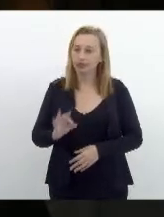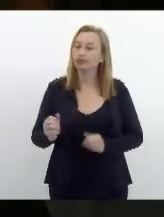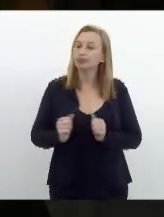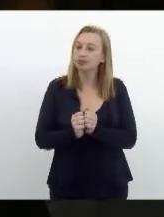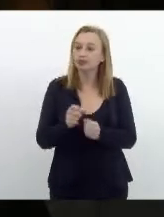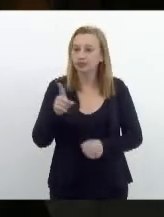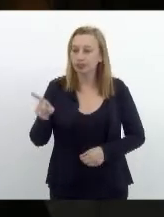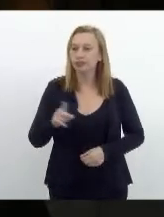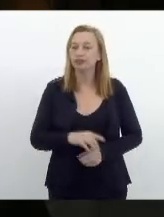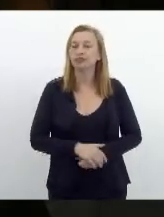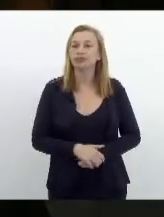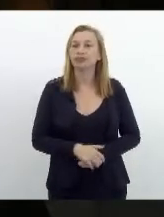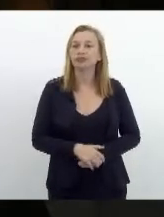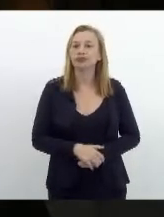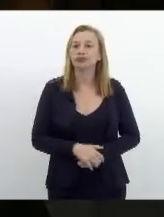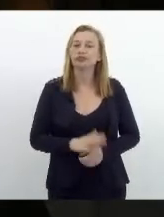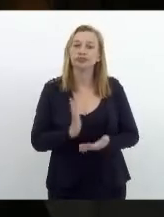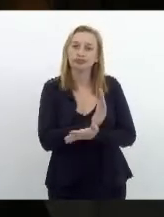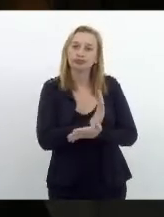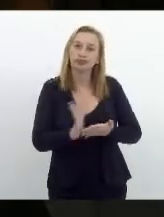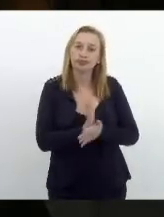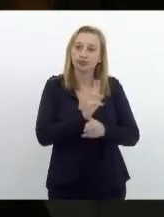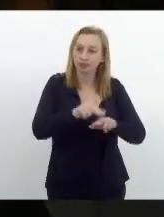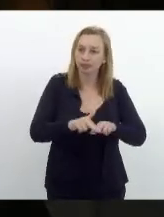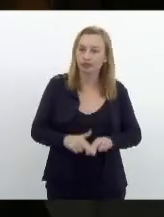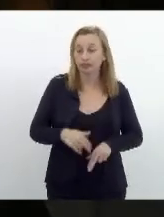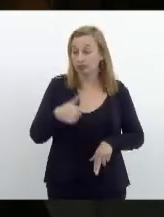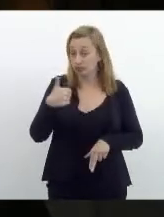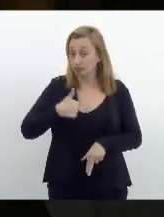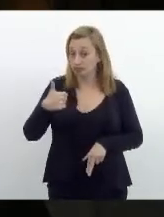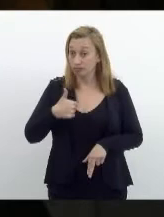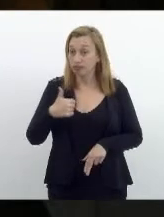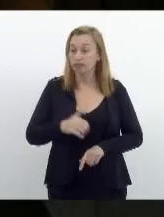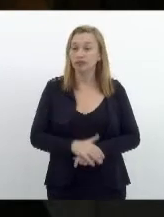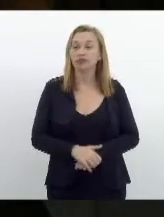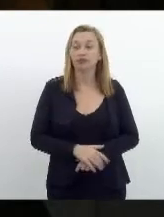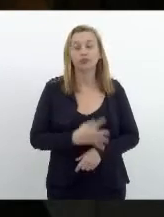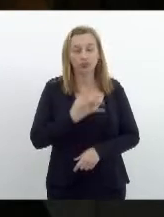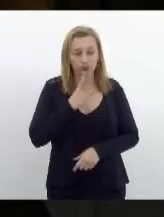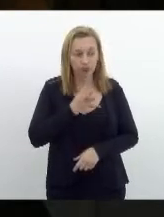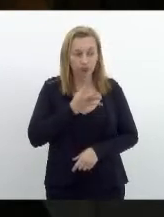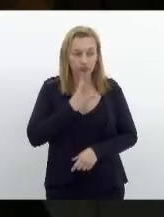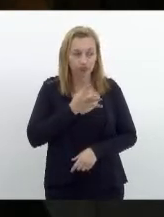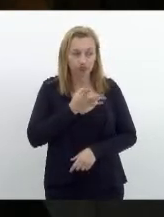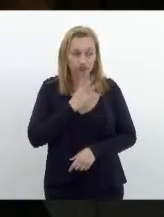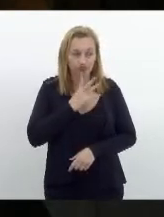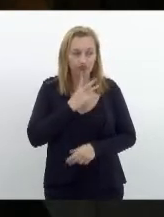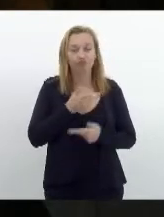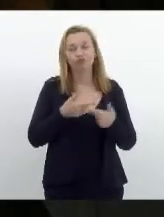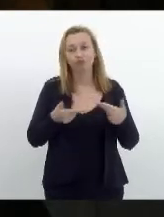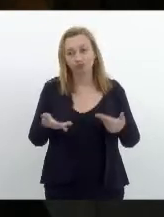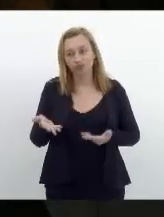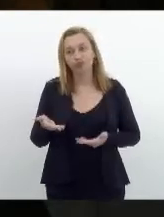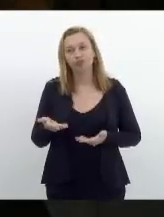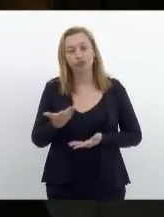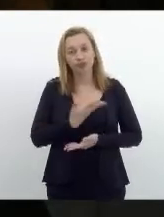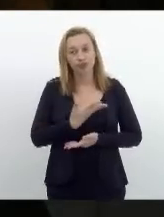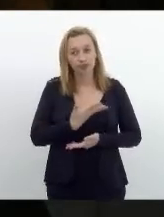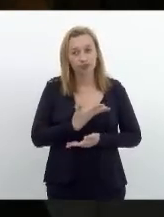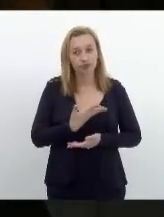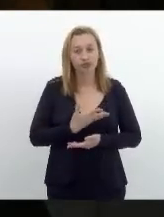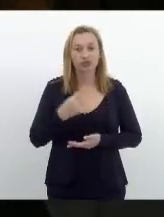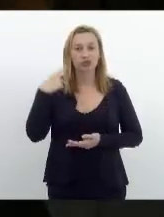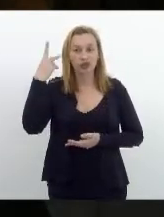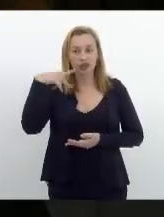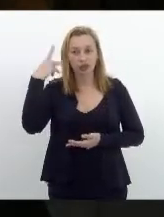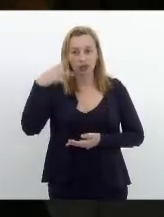presente por algumas razões. Primeiro, porque conheço e tenho várias parcerias com a vereadora Verônica Lima,